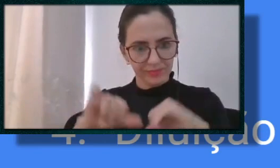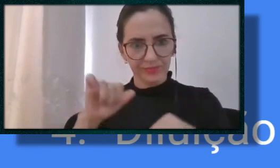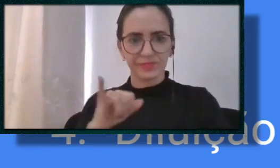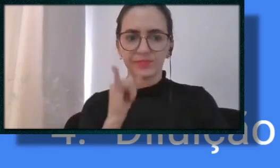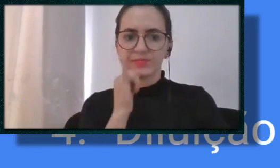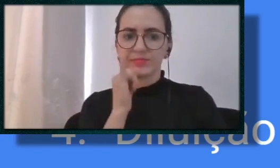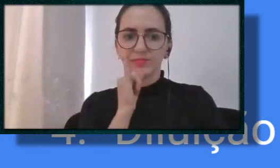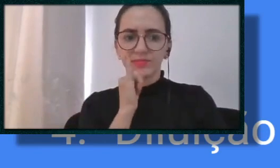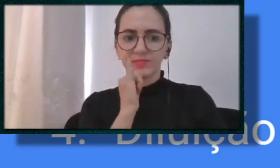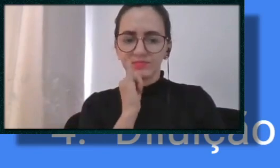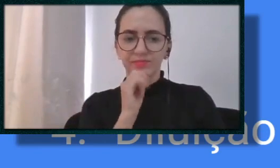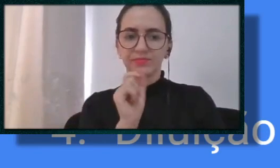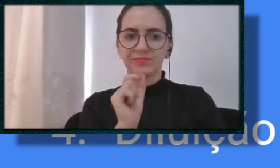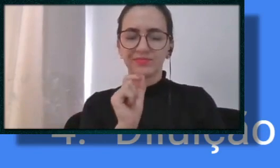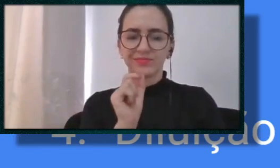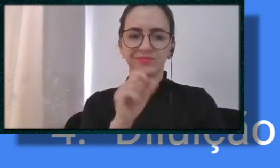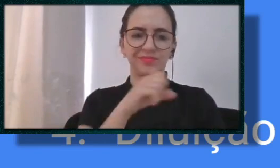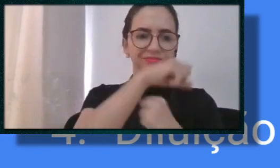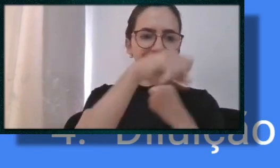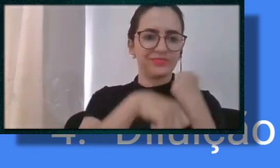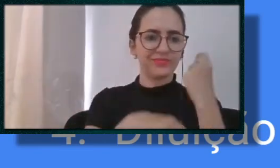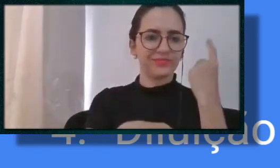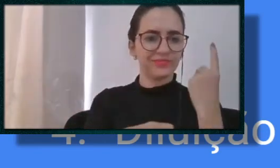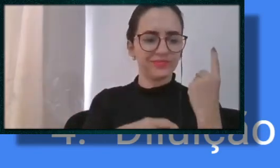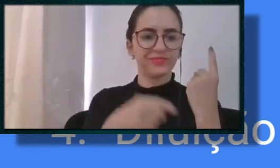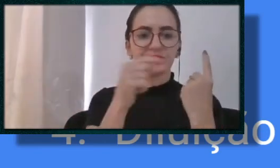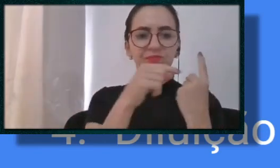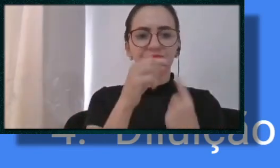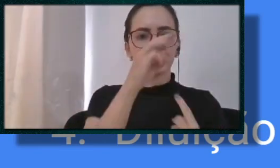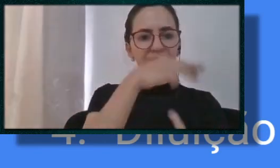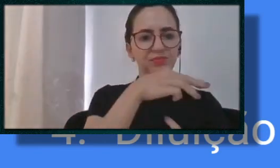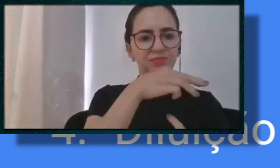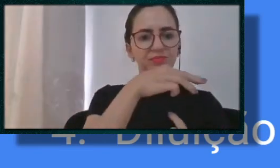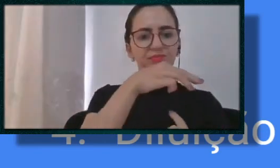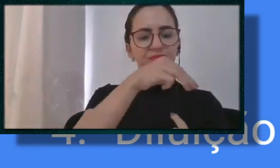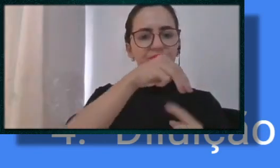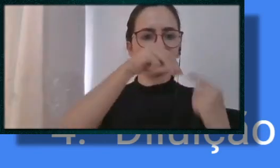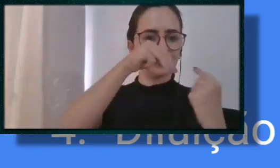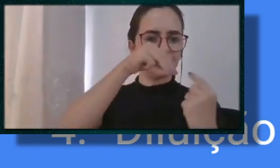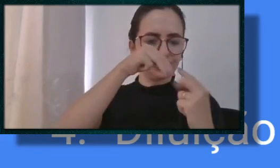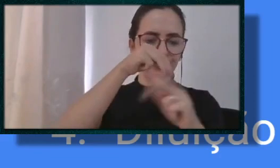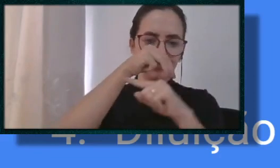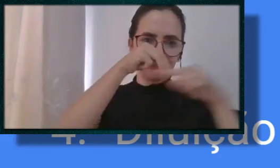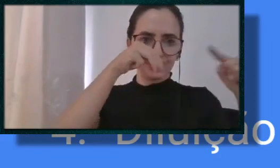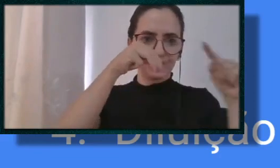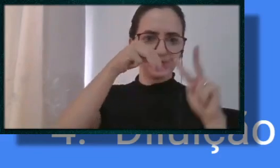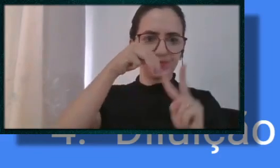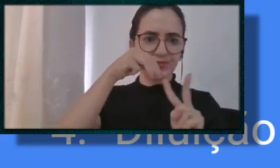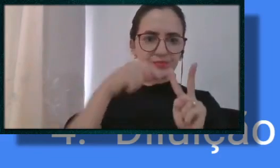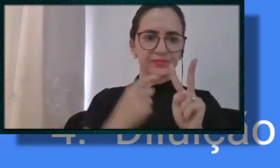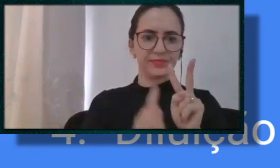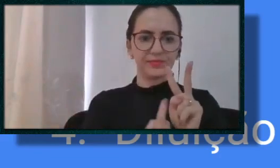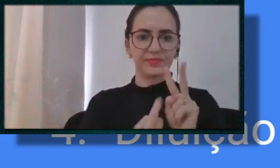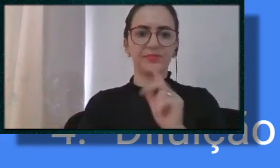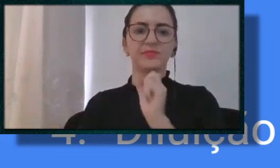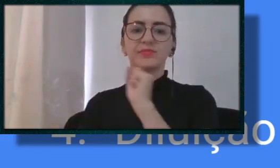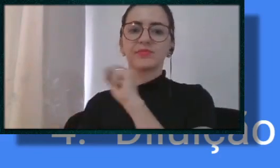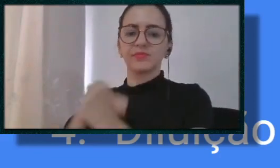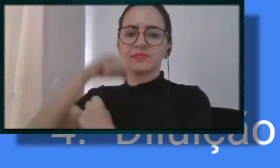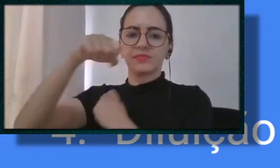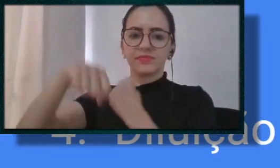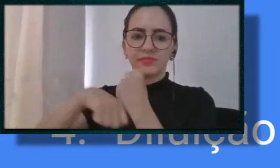M1V1, M2V2. Esse índice ele não faz referência a solvente e a soluto. Ele faz referência para dizer que são